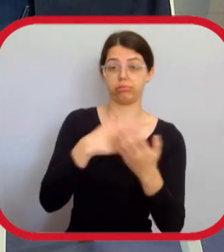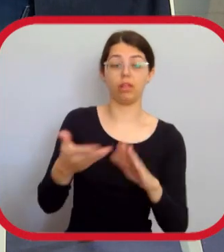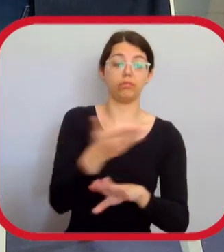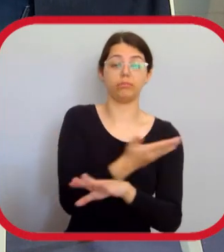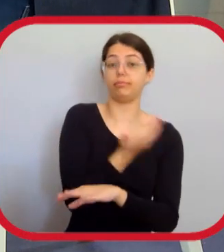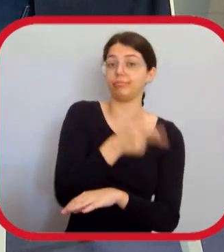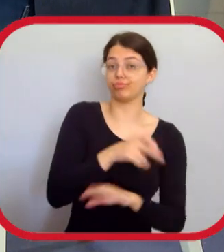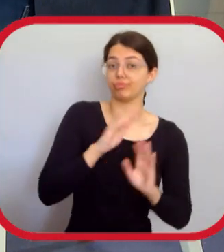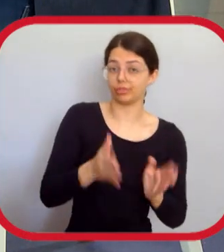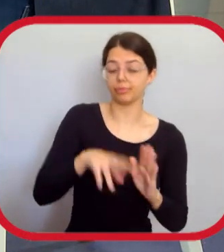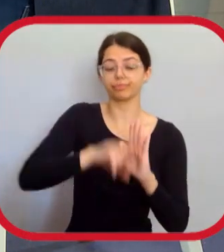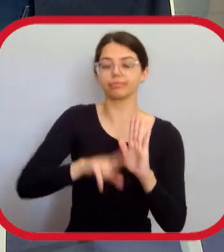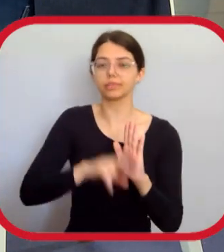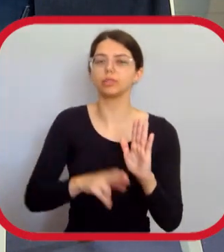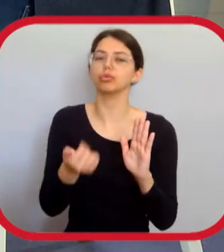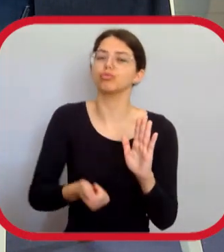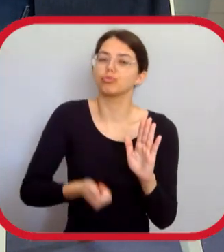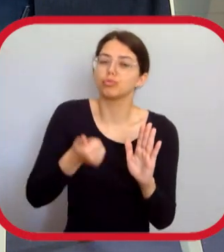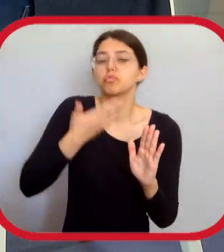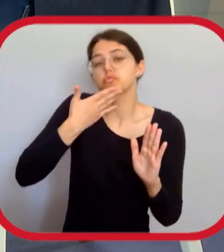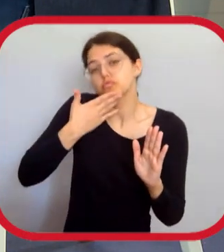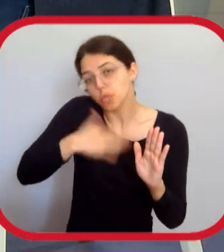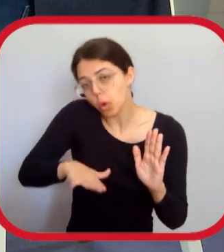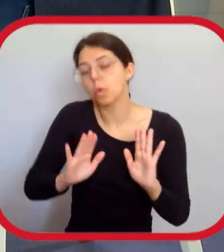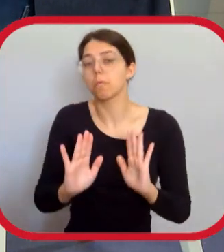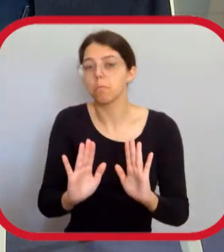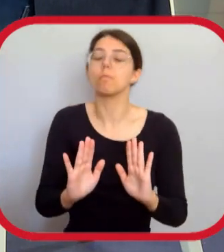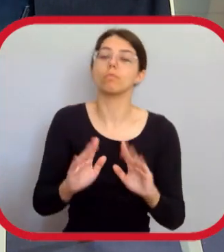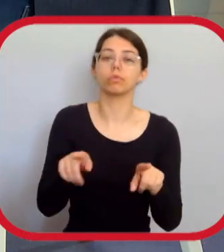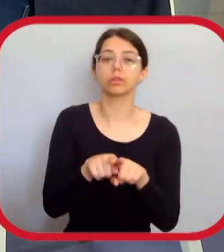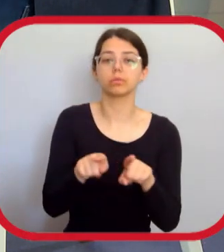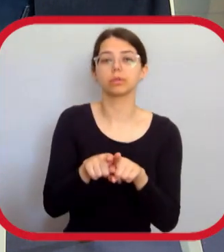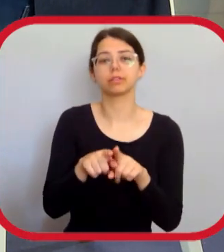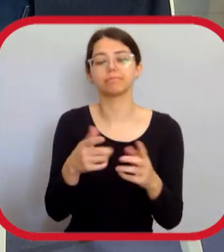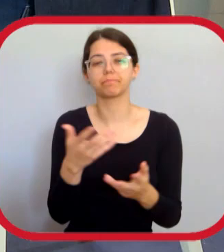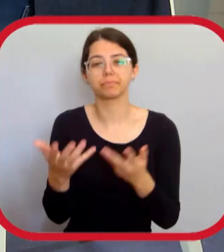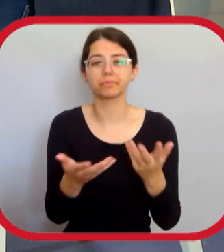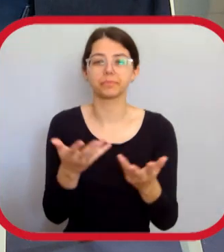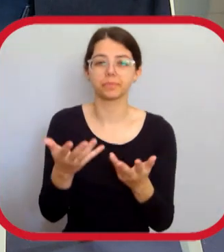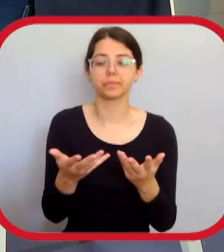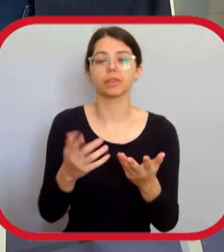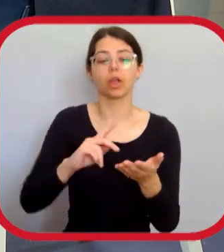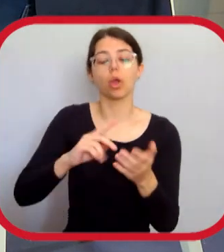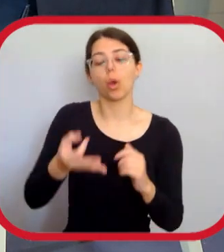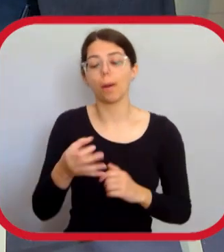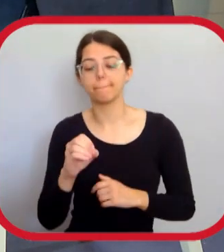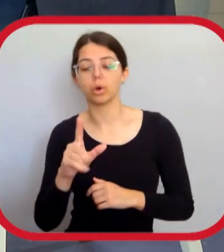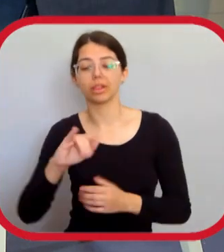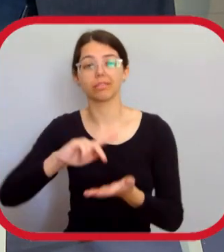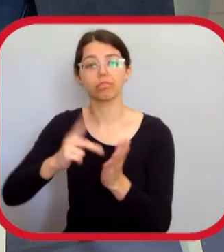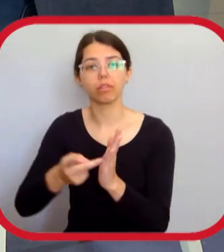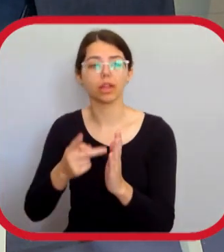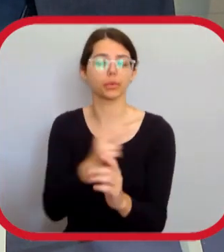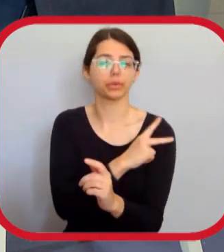desnorte é anterior, este RGES melhora um bocadinho porque clarifica, se calhar, aquilo que são os politécnicos